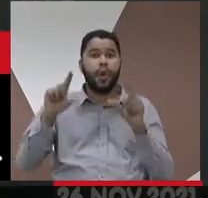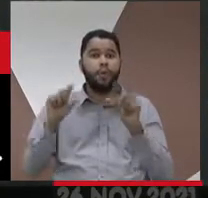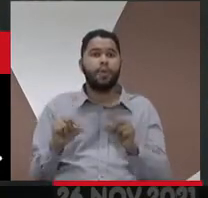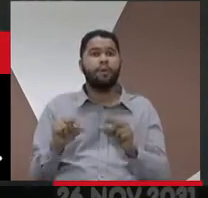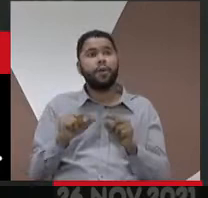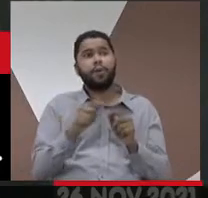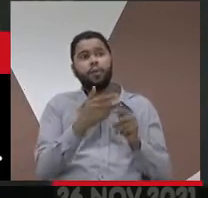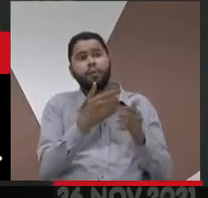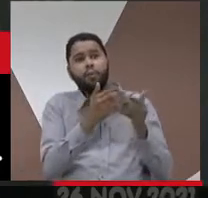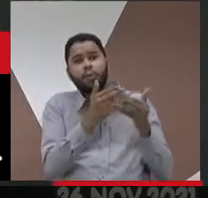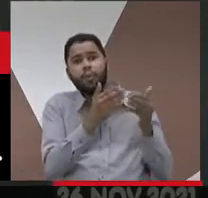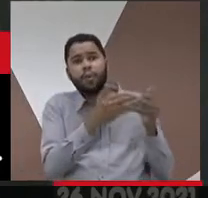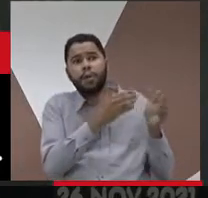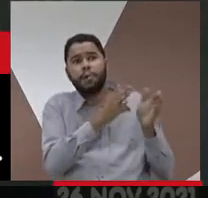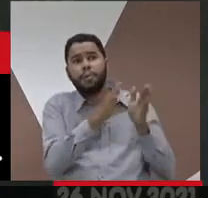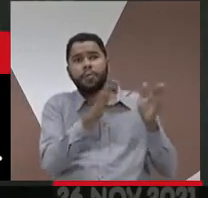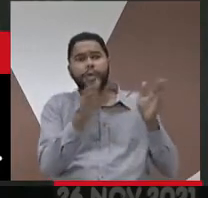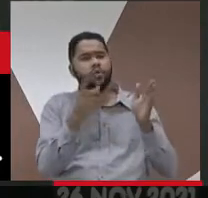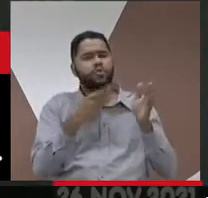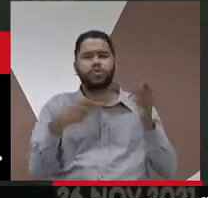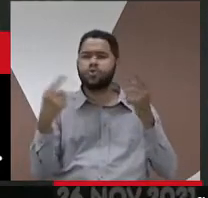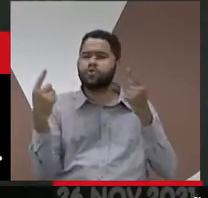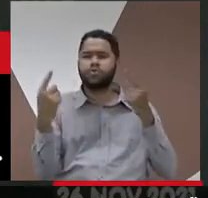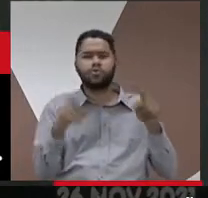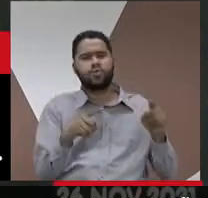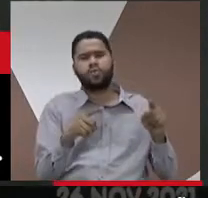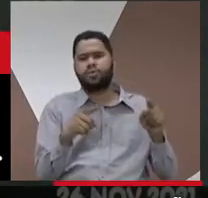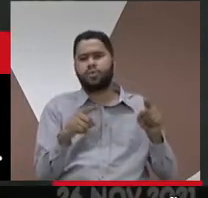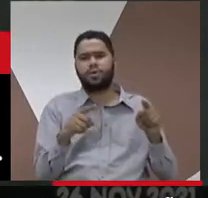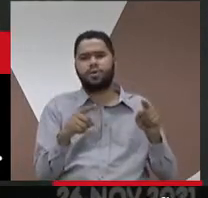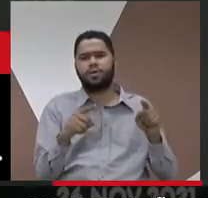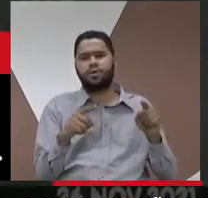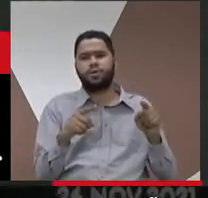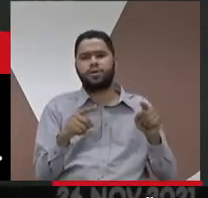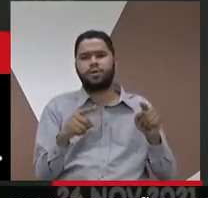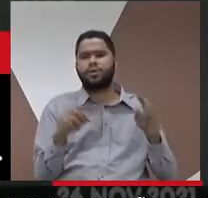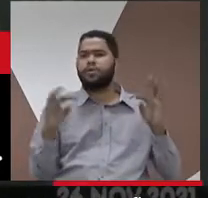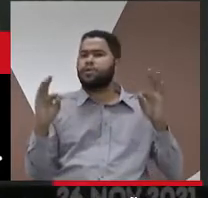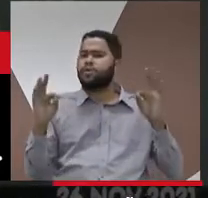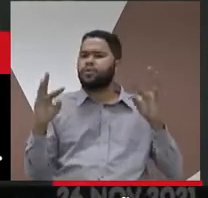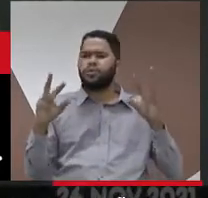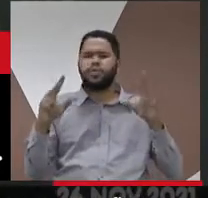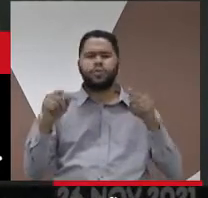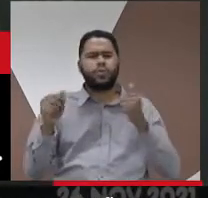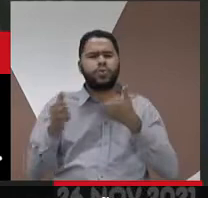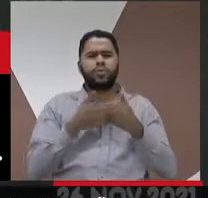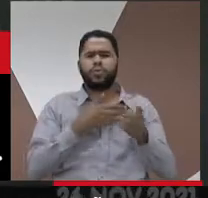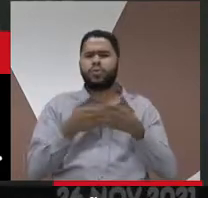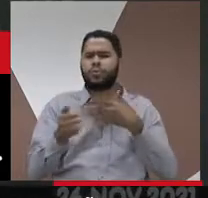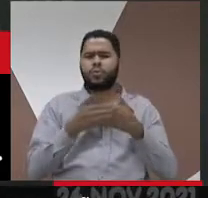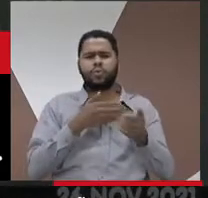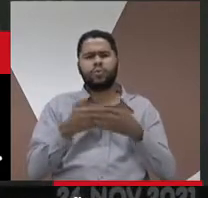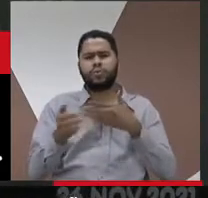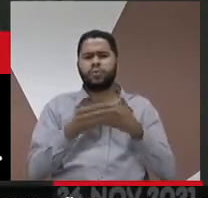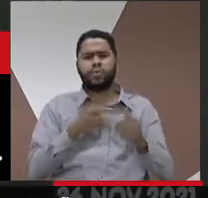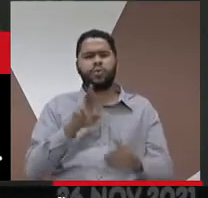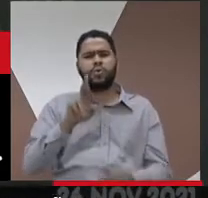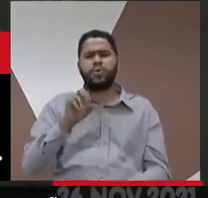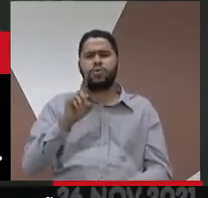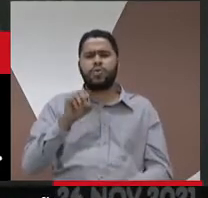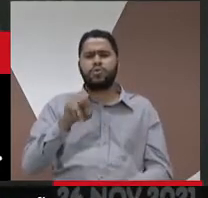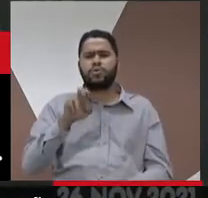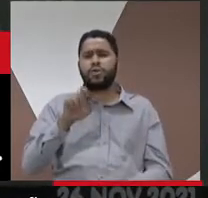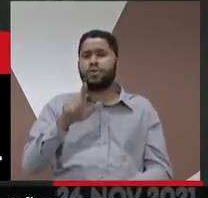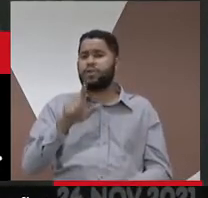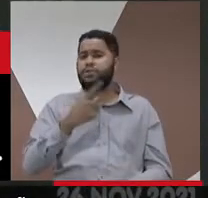traçado. Nós somos contra, radicalmente contra, todo e qualquer traçado do Rodoanel.